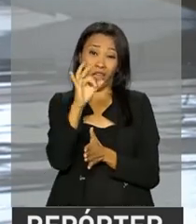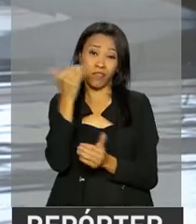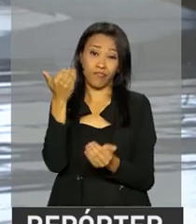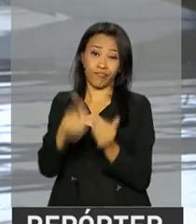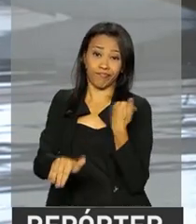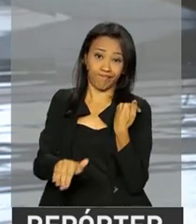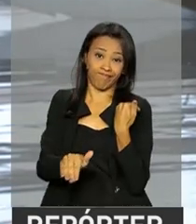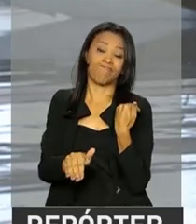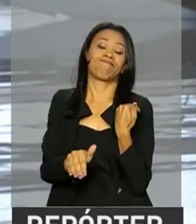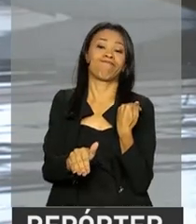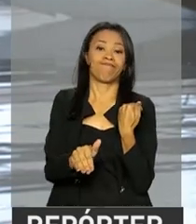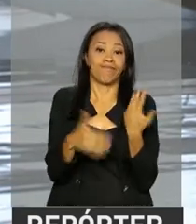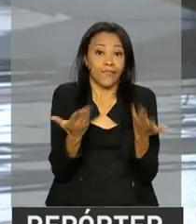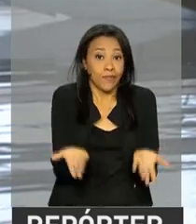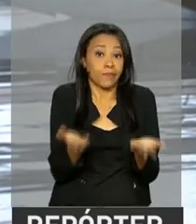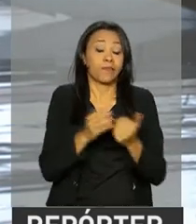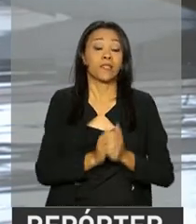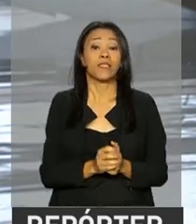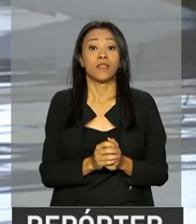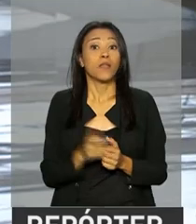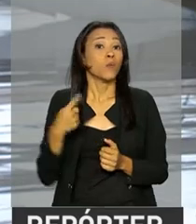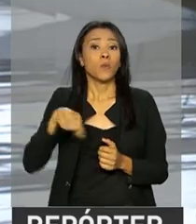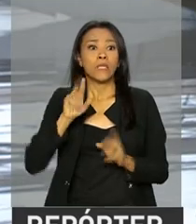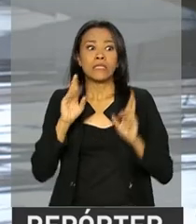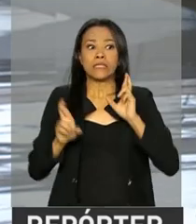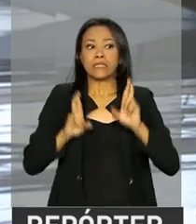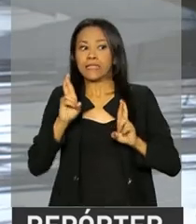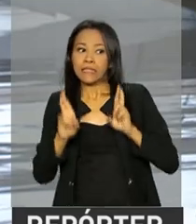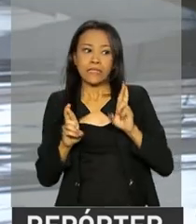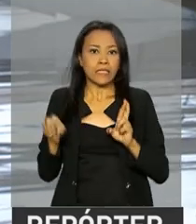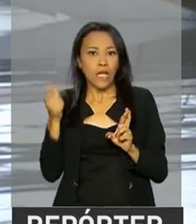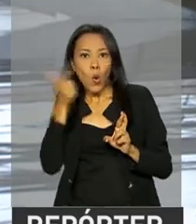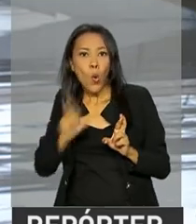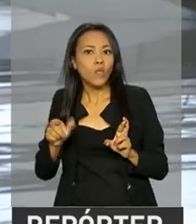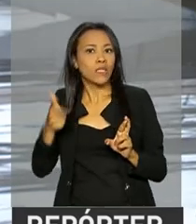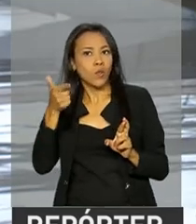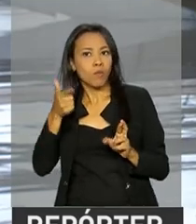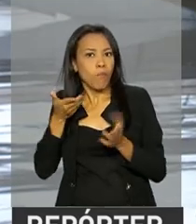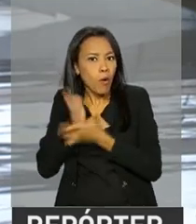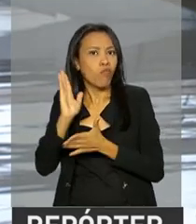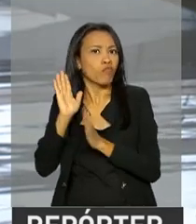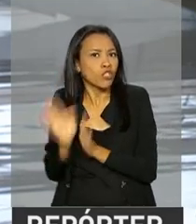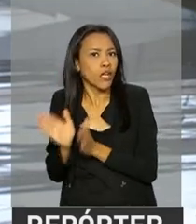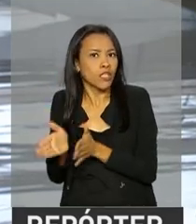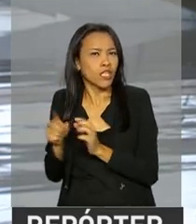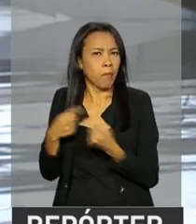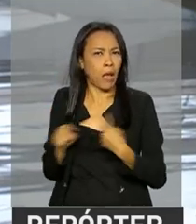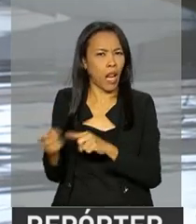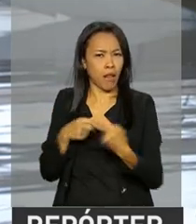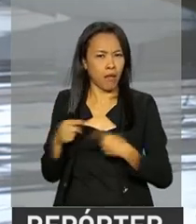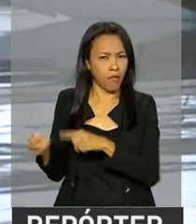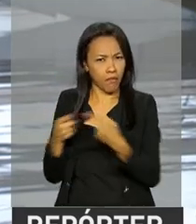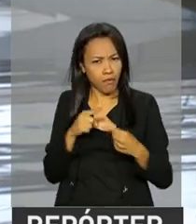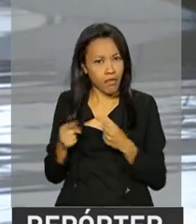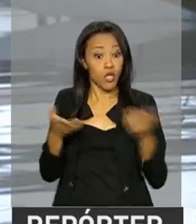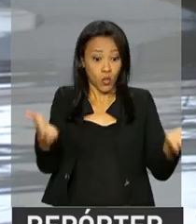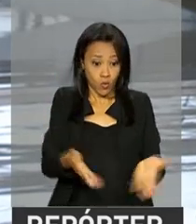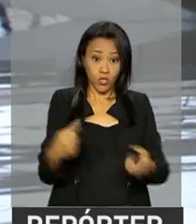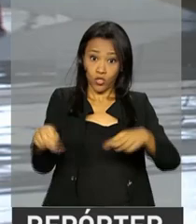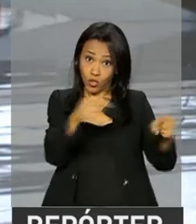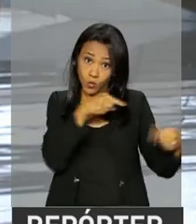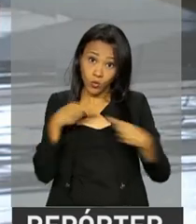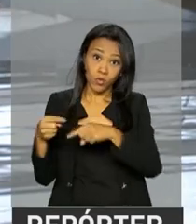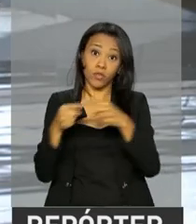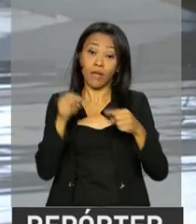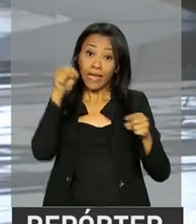votos contrários então a expectativa é que depois dessa aprovação de ontem e dessas discussões que já estão acontecendo hoje